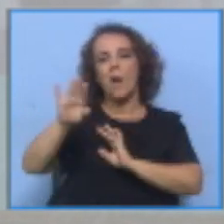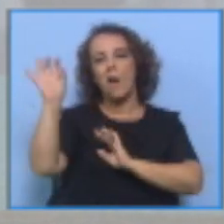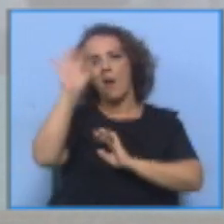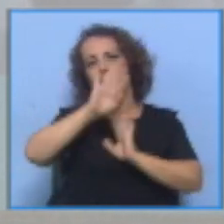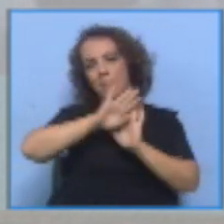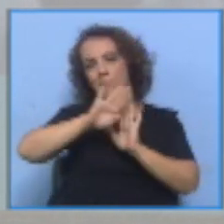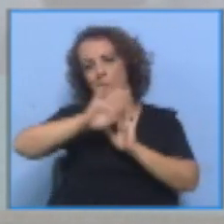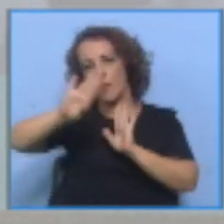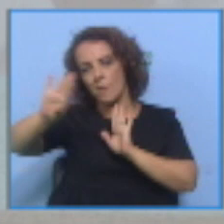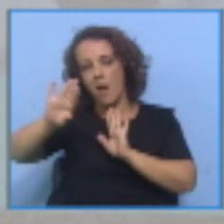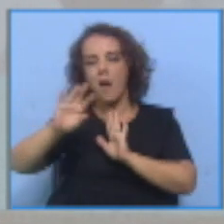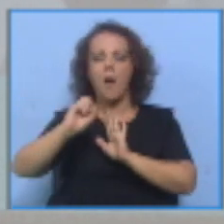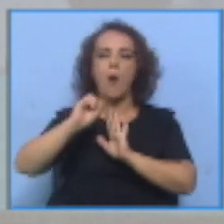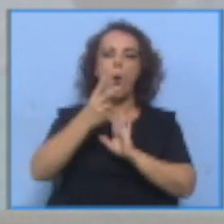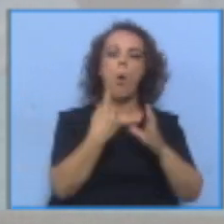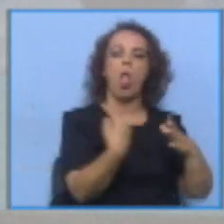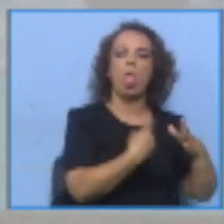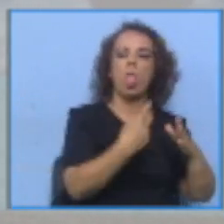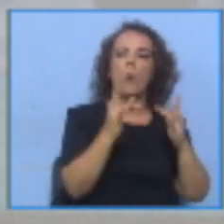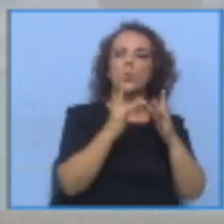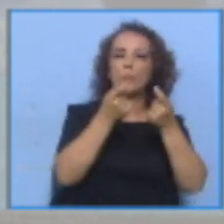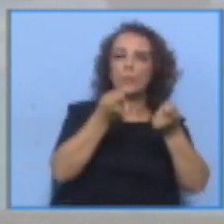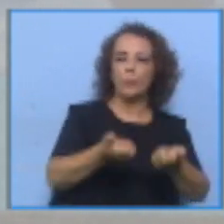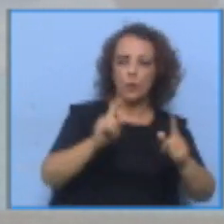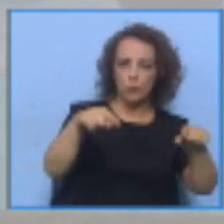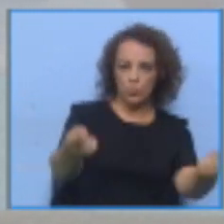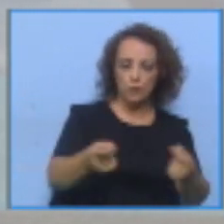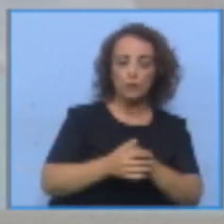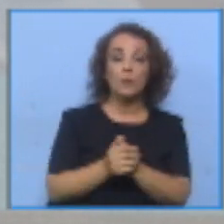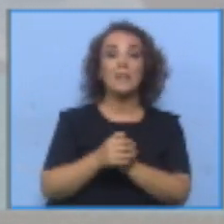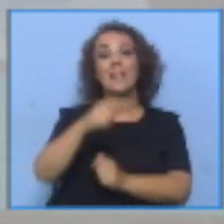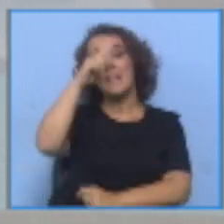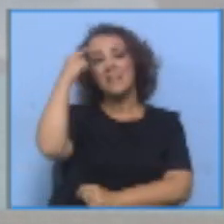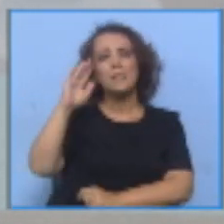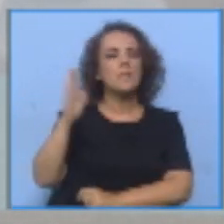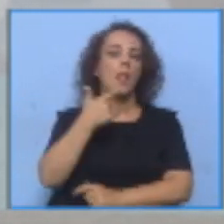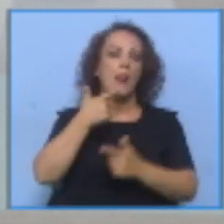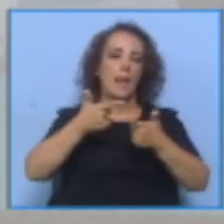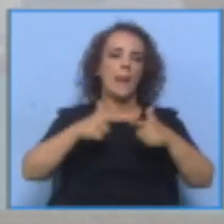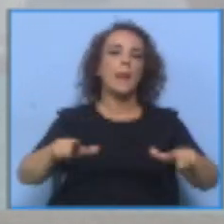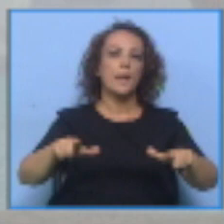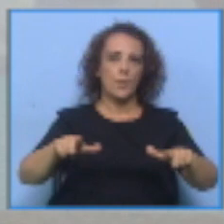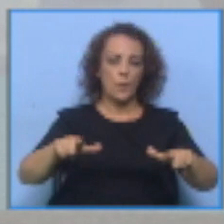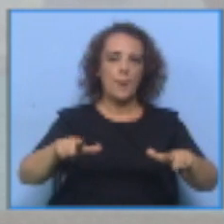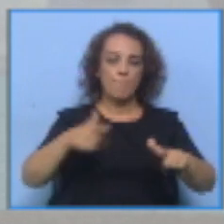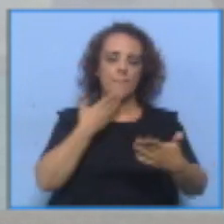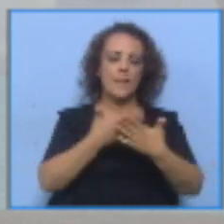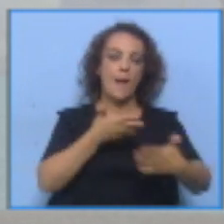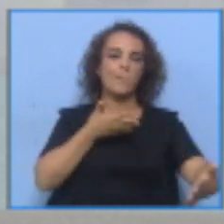mais isolados, que têm menos contactos. Uma das primeiras dificuldades que temos é a língua. É uma das